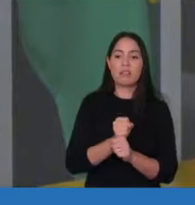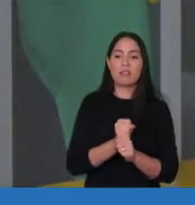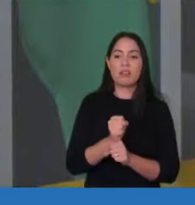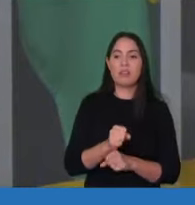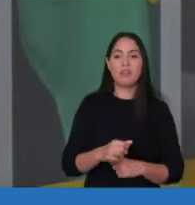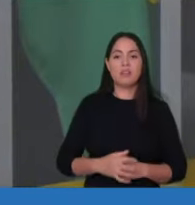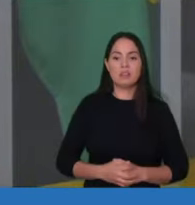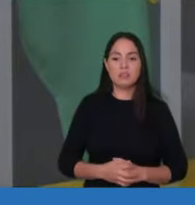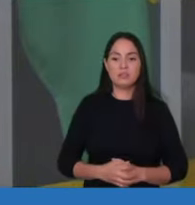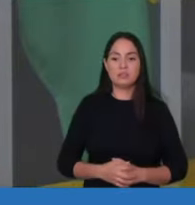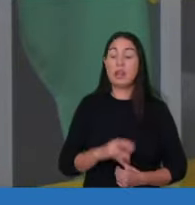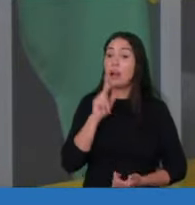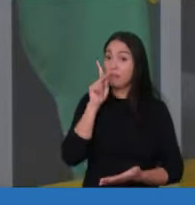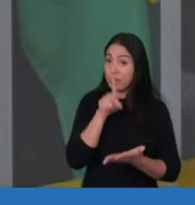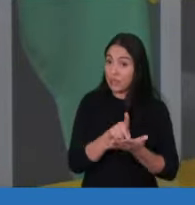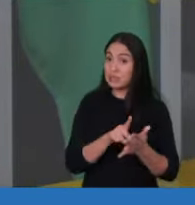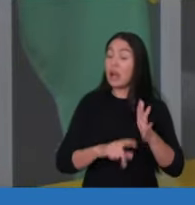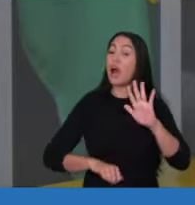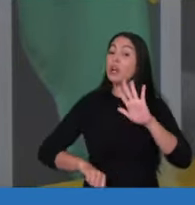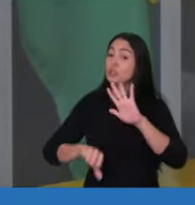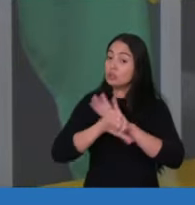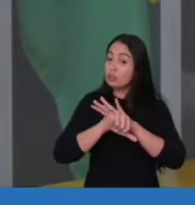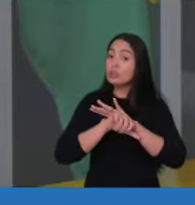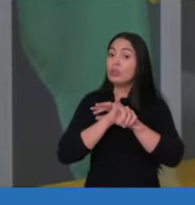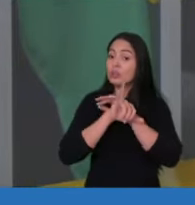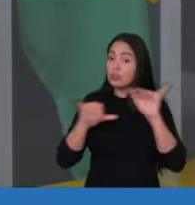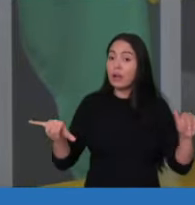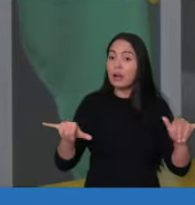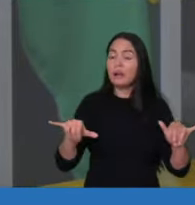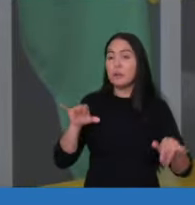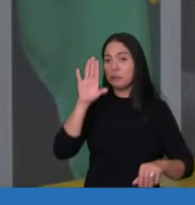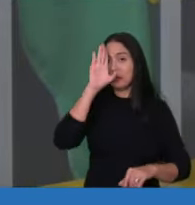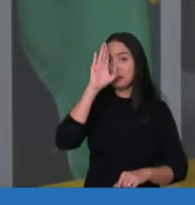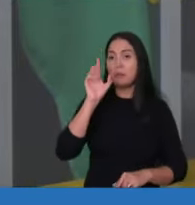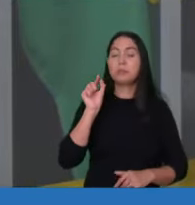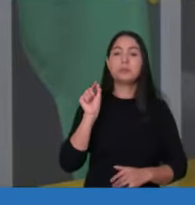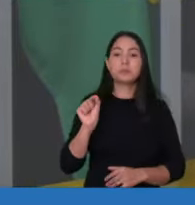verdade sobre esses crimes, registrados inclusive